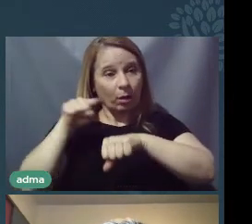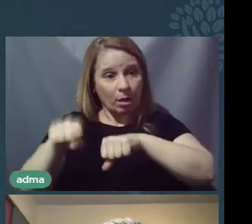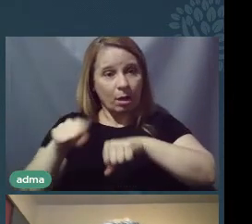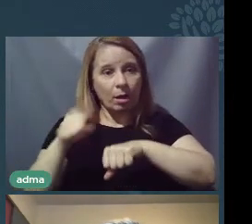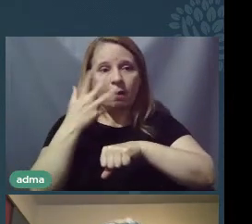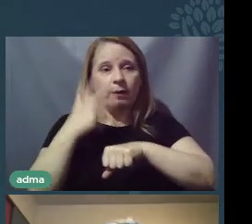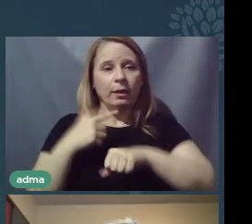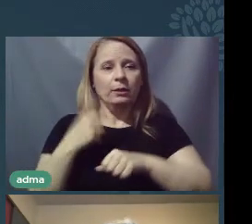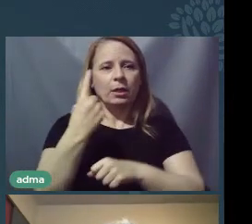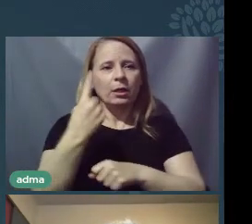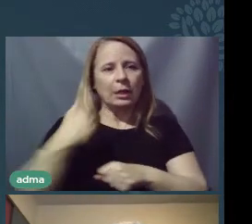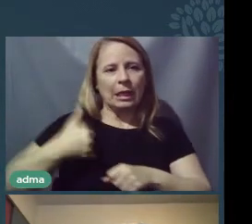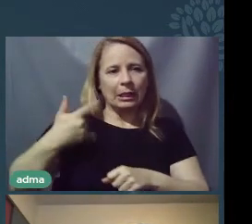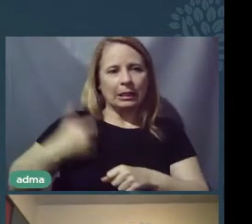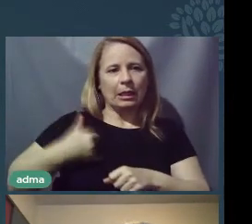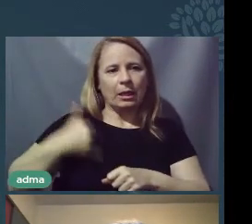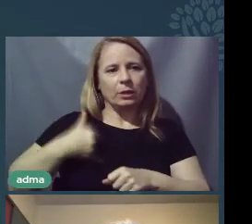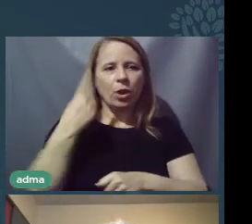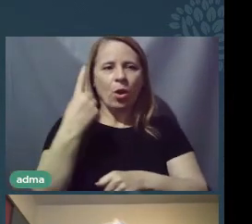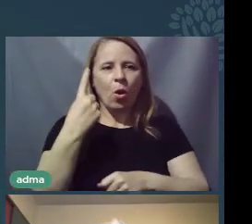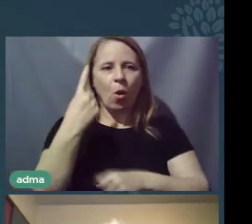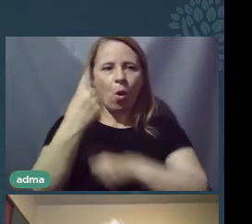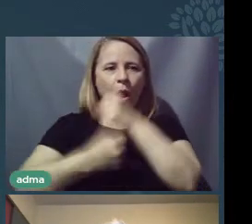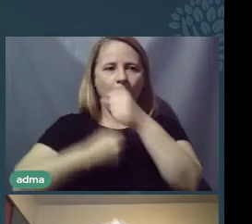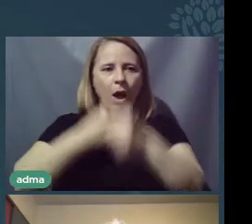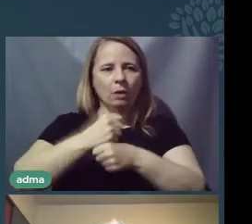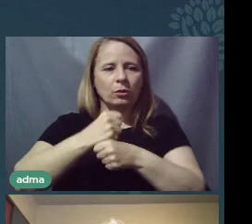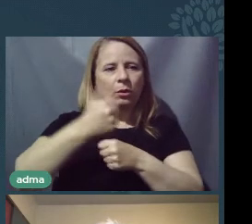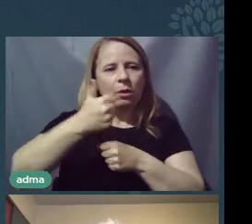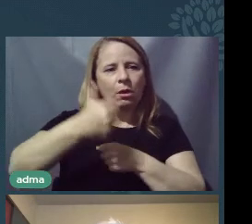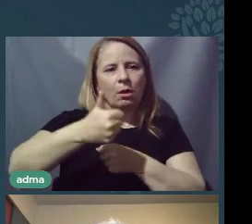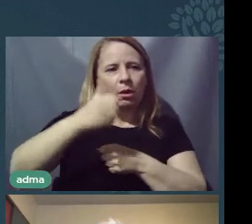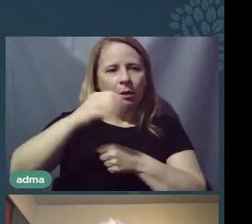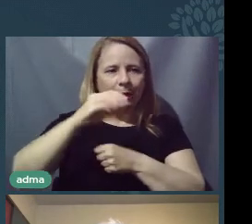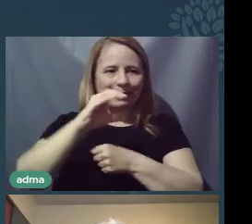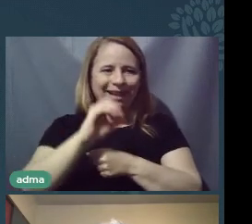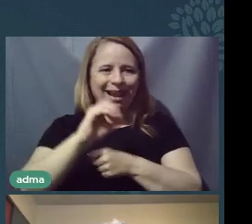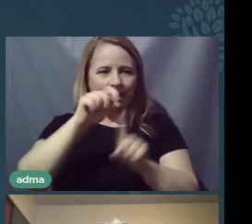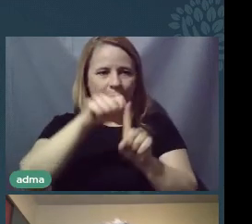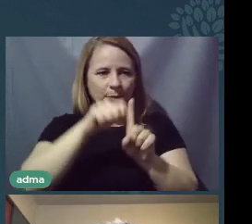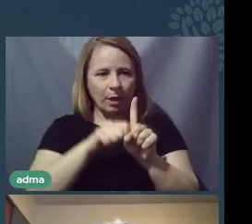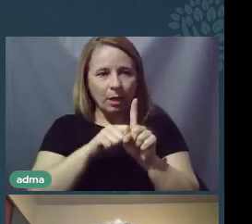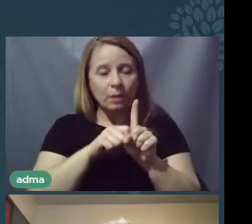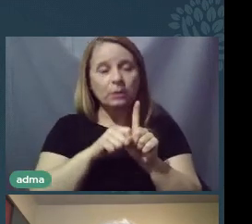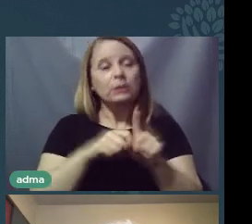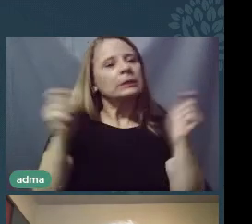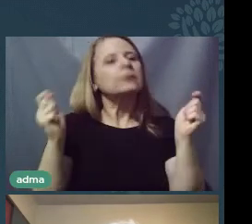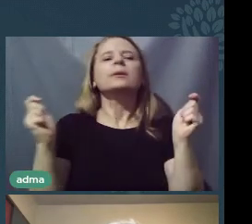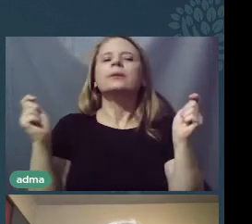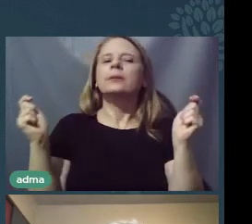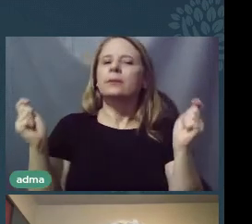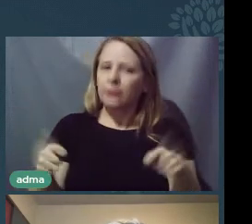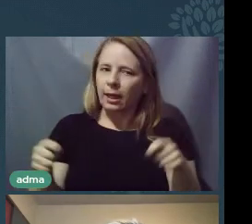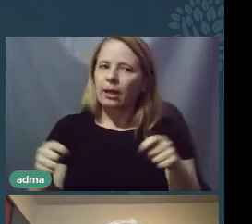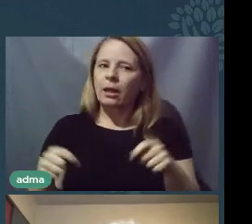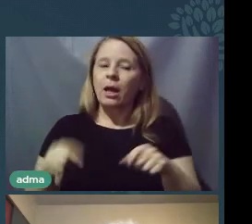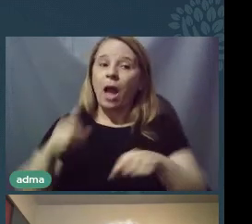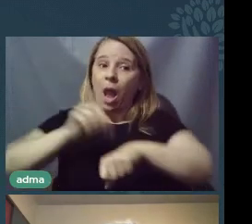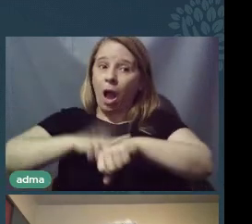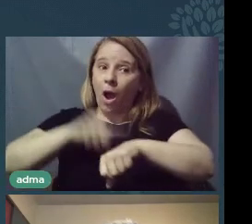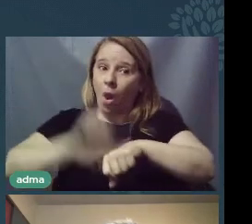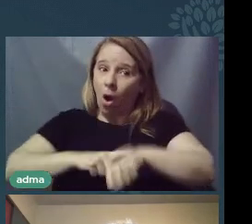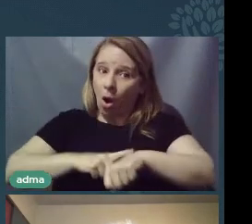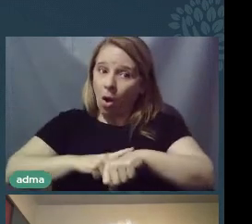1 ano e 10 meses, quando foi feito esse vídeo. É possível, sem dúvida nenhuma, tornar o momento